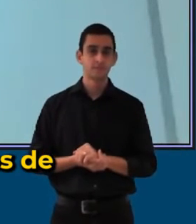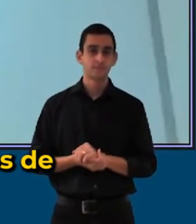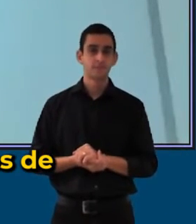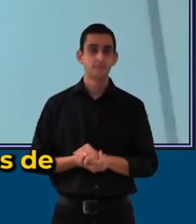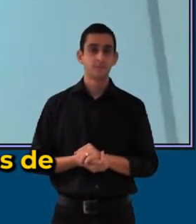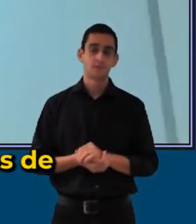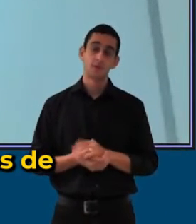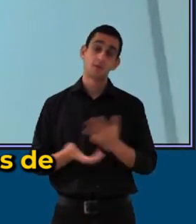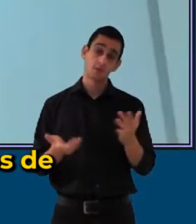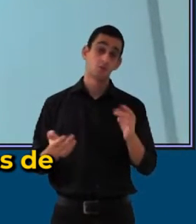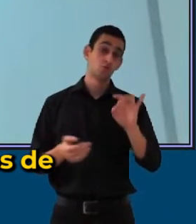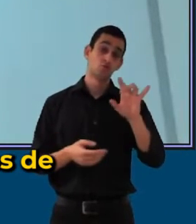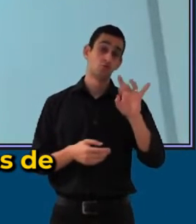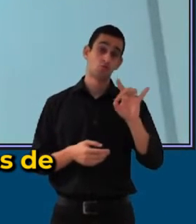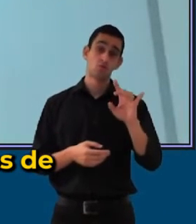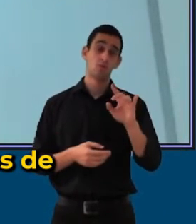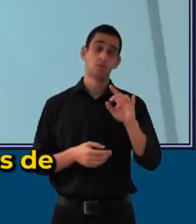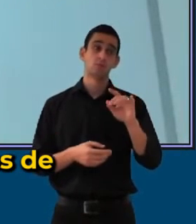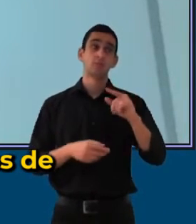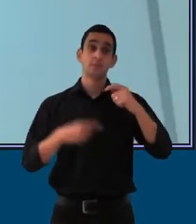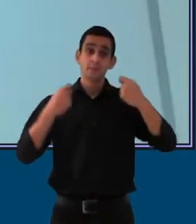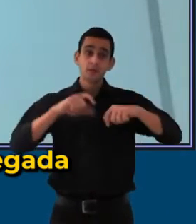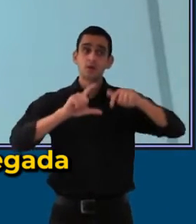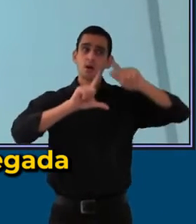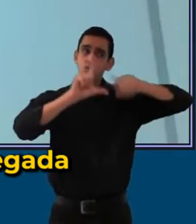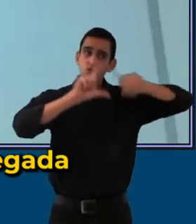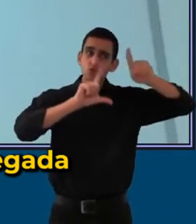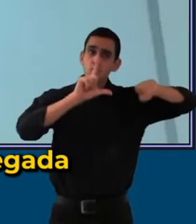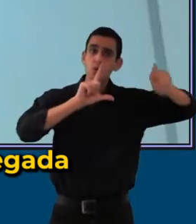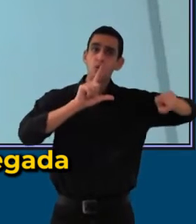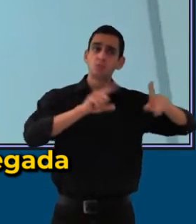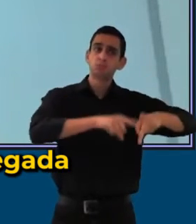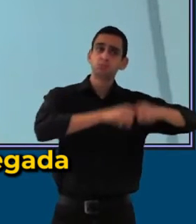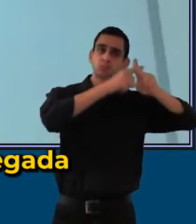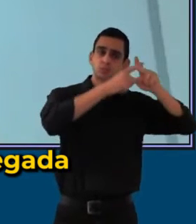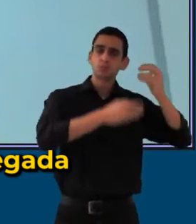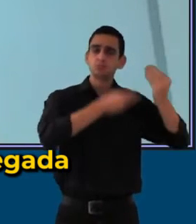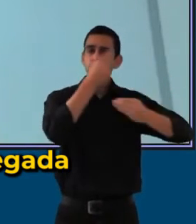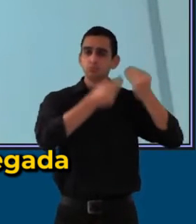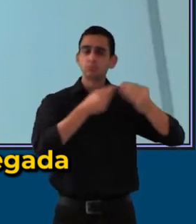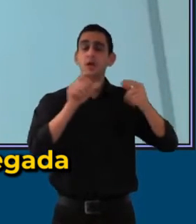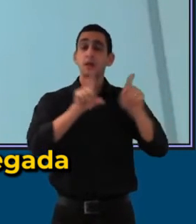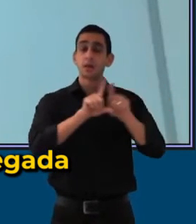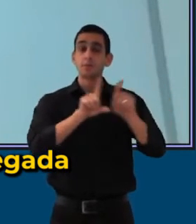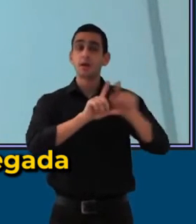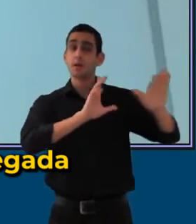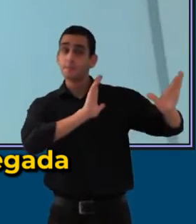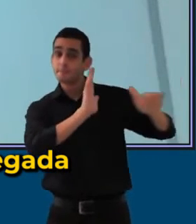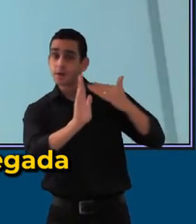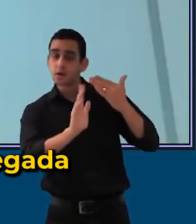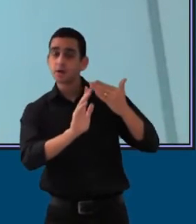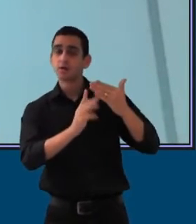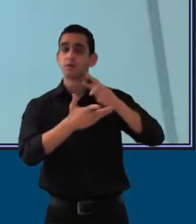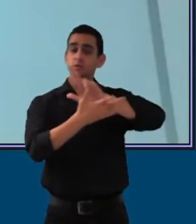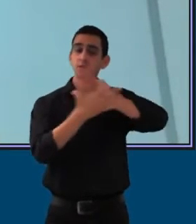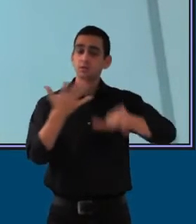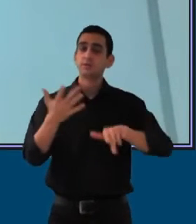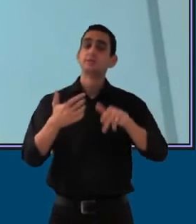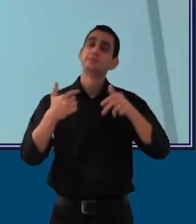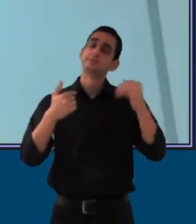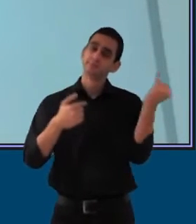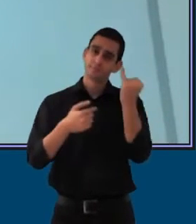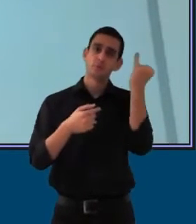apenas essa ressalva dos indicadores de recomposição para que a gente saiba qual é a linha de chegada dessa recuperação, tá